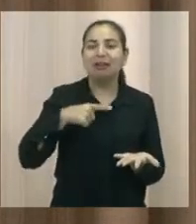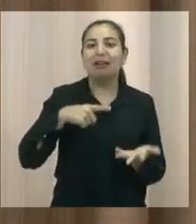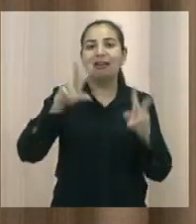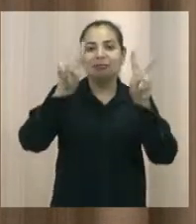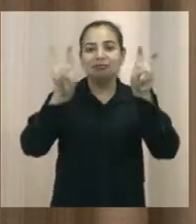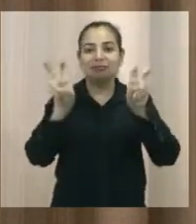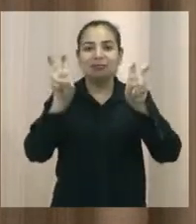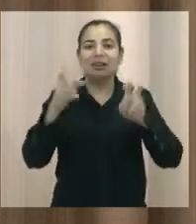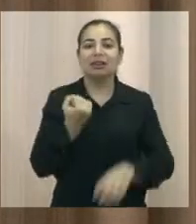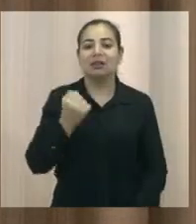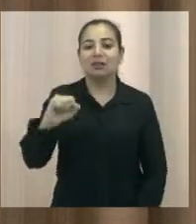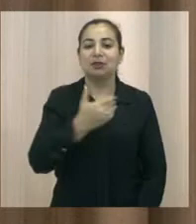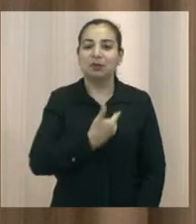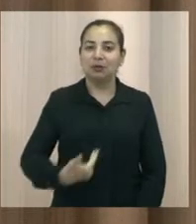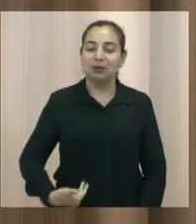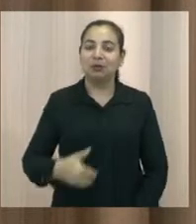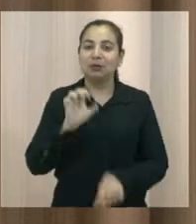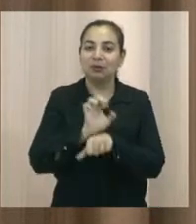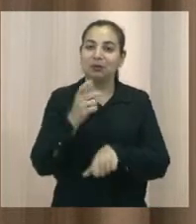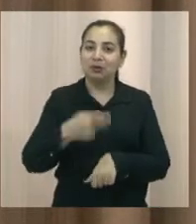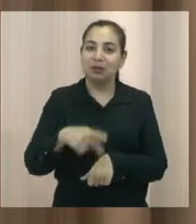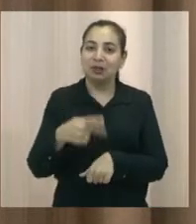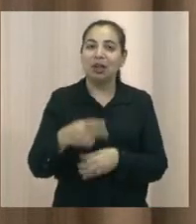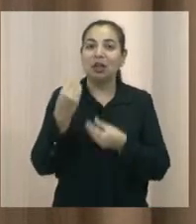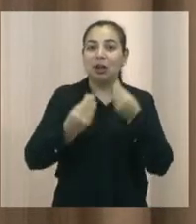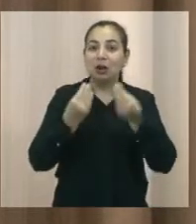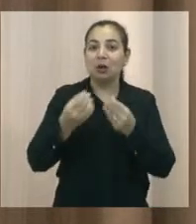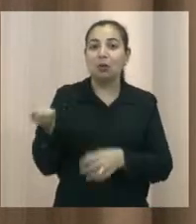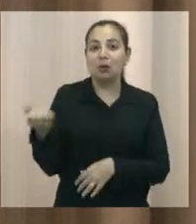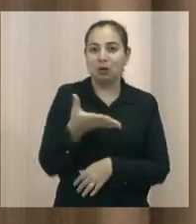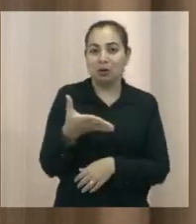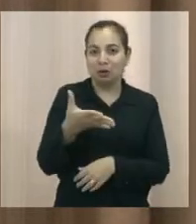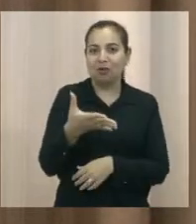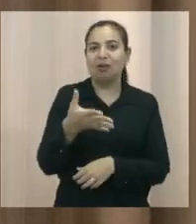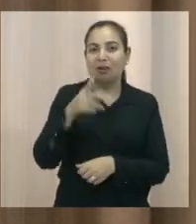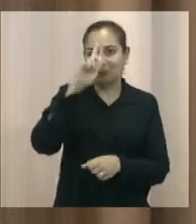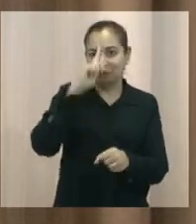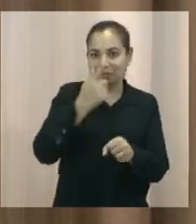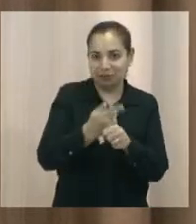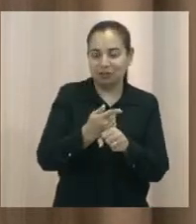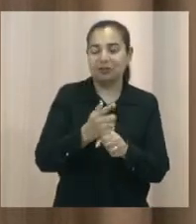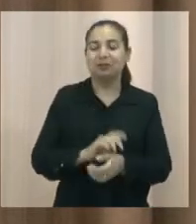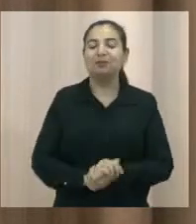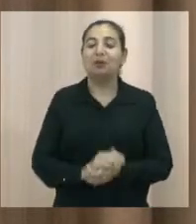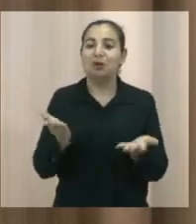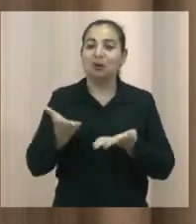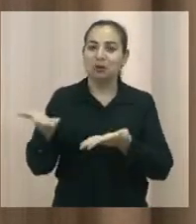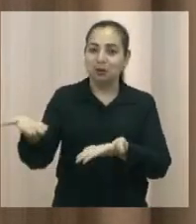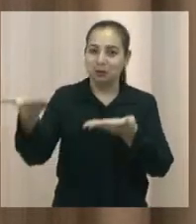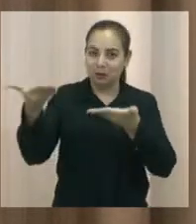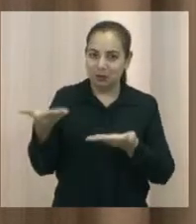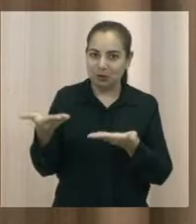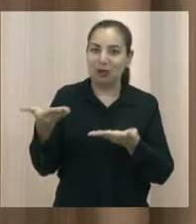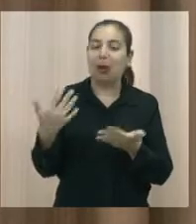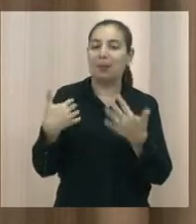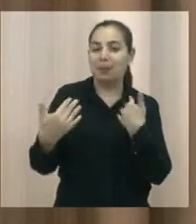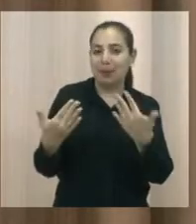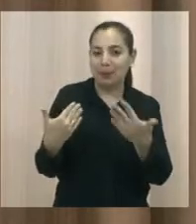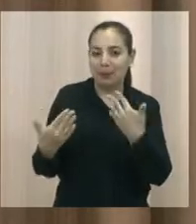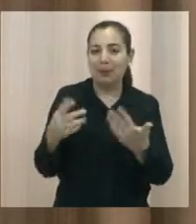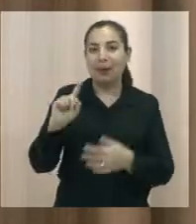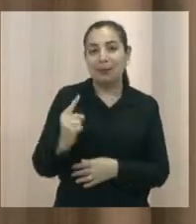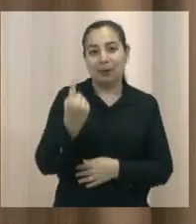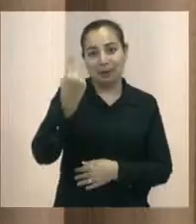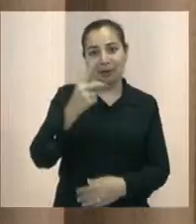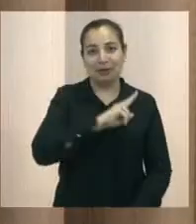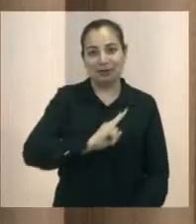Defensoria Pública do Estado e detalhes sobre a nova gestão. Quem vai participar conosco hoje para aquele bom bate-papo, primeiramente